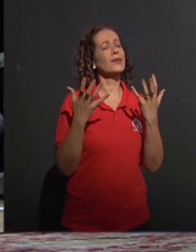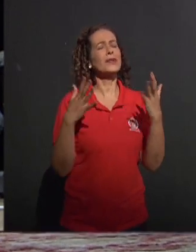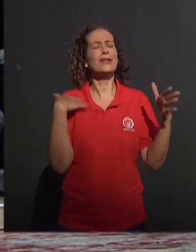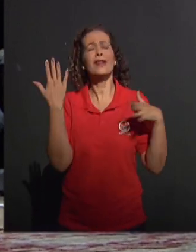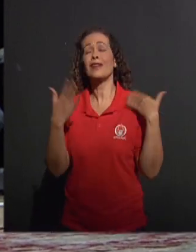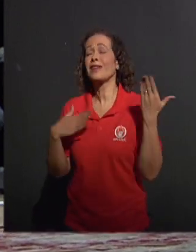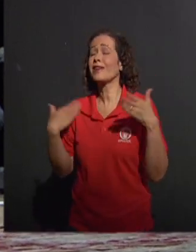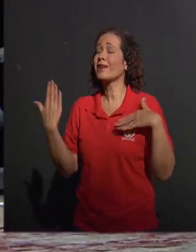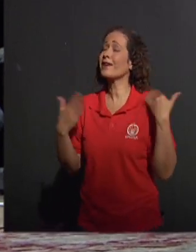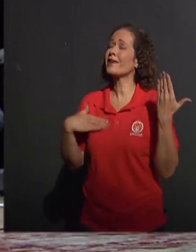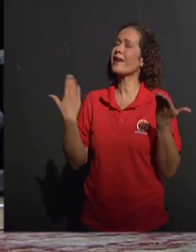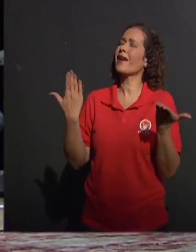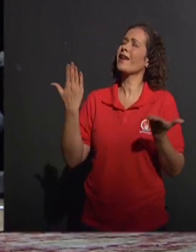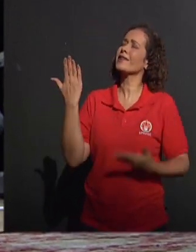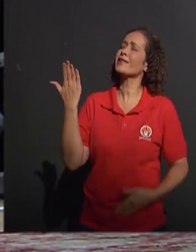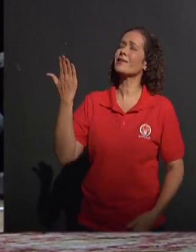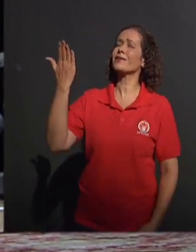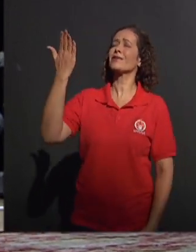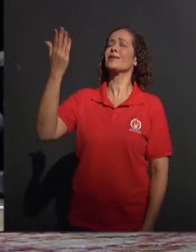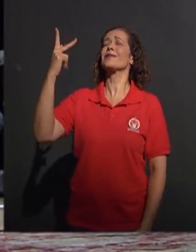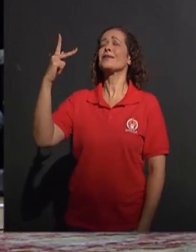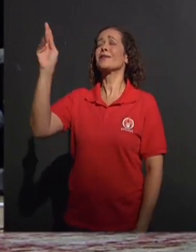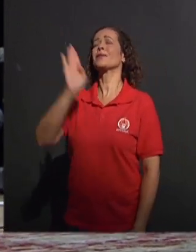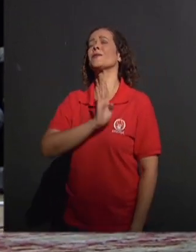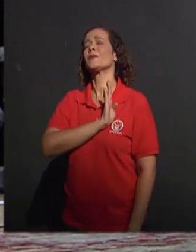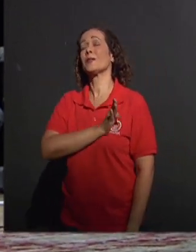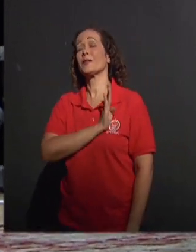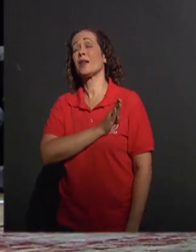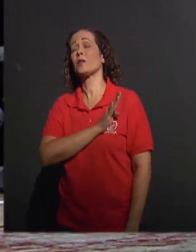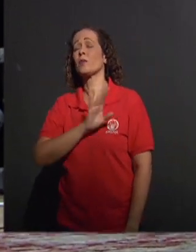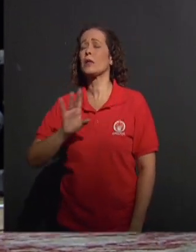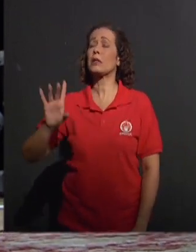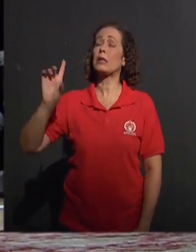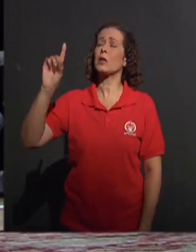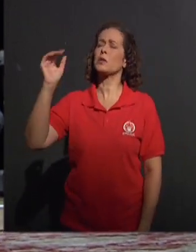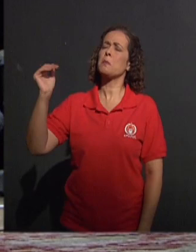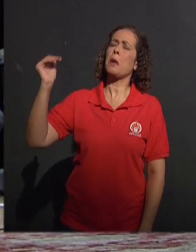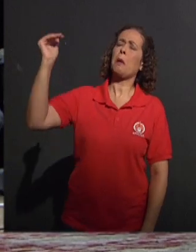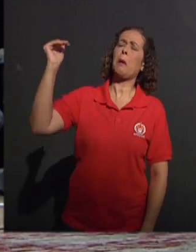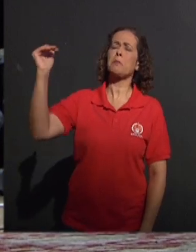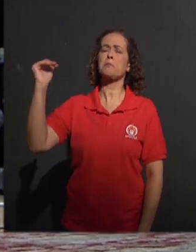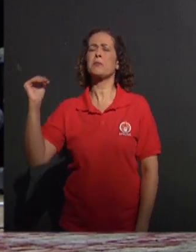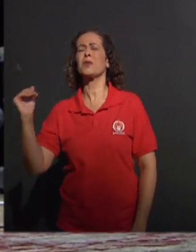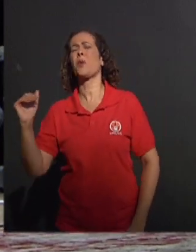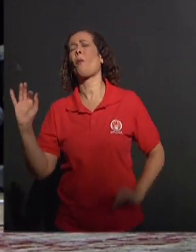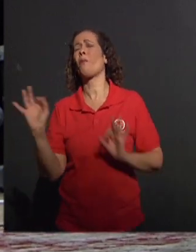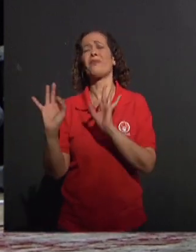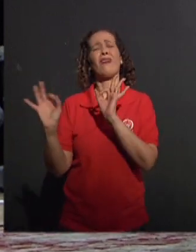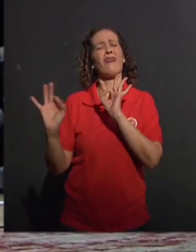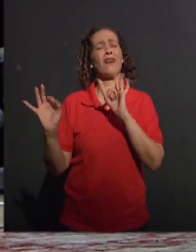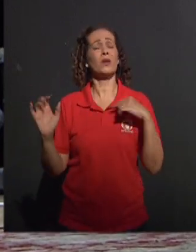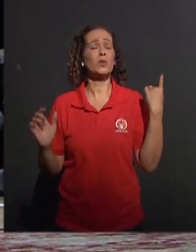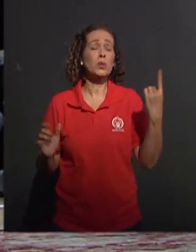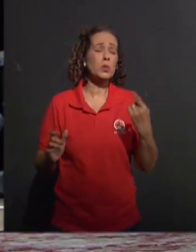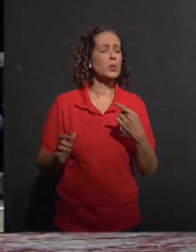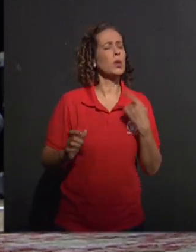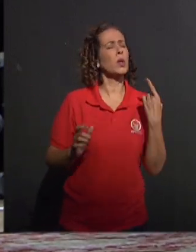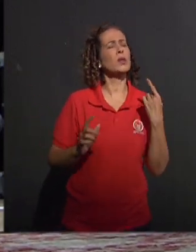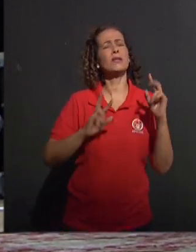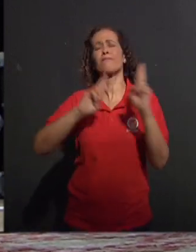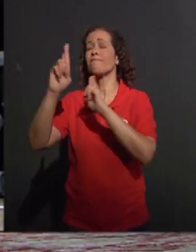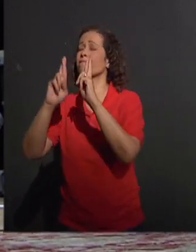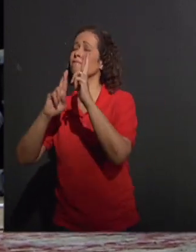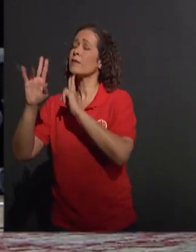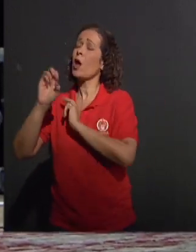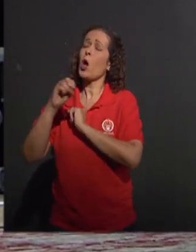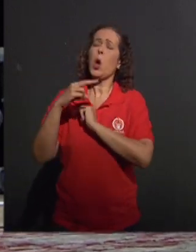coração, Senhor. O Senhor não vai ficar maior nem menor se buscarmos o Senhor ou não. Mas nós,